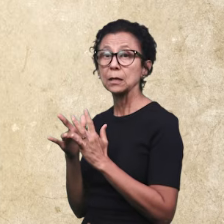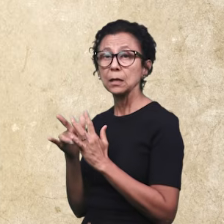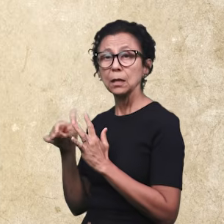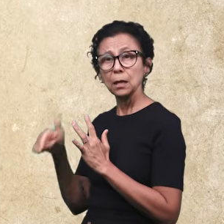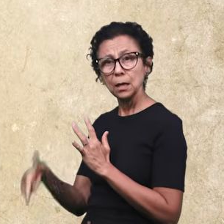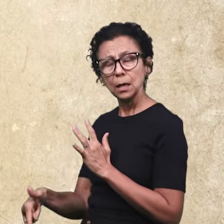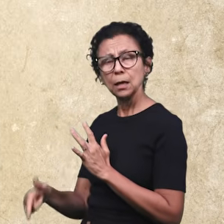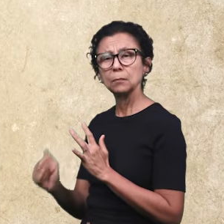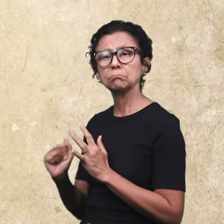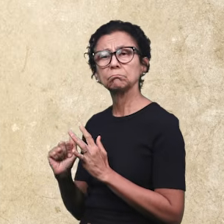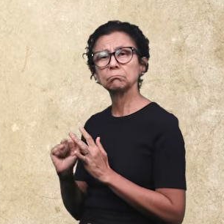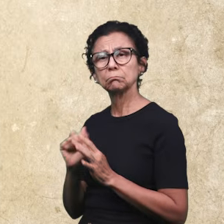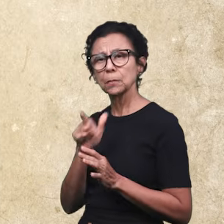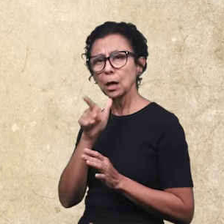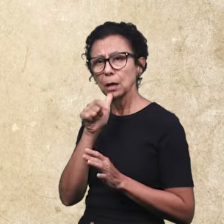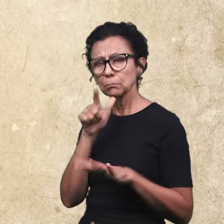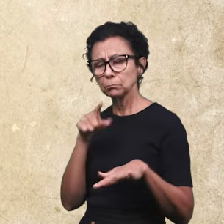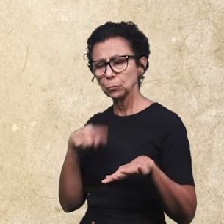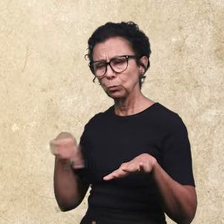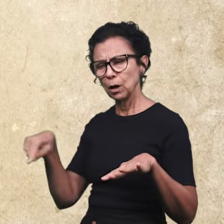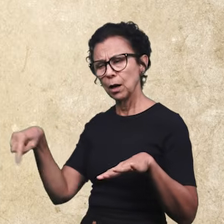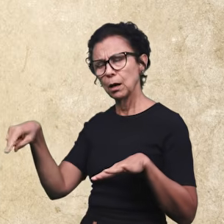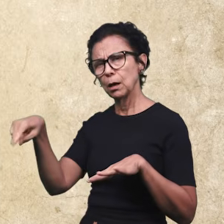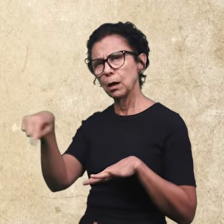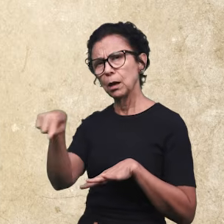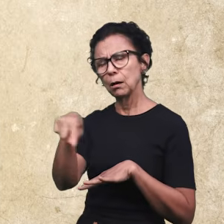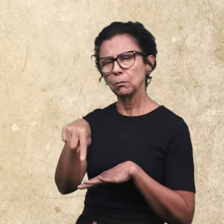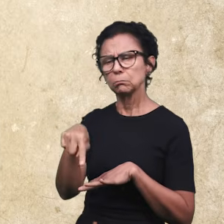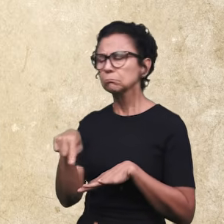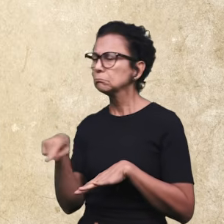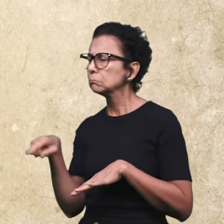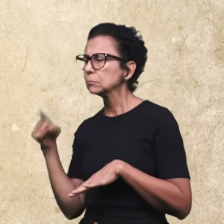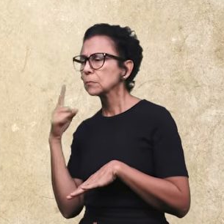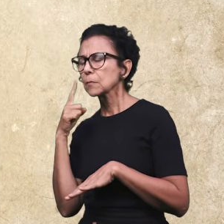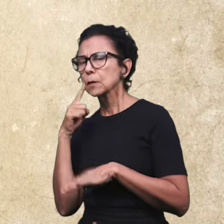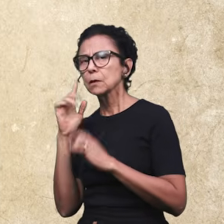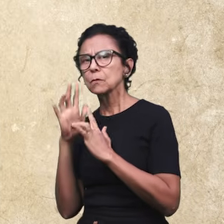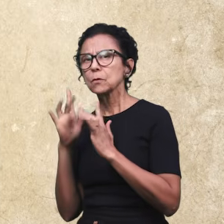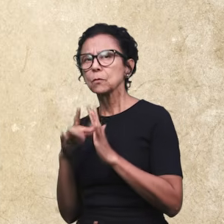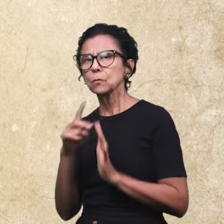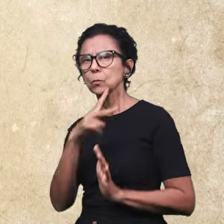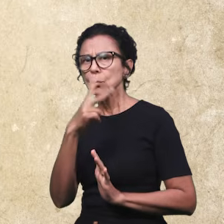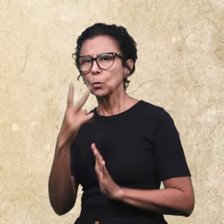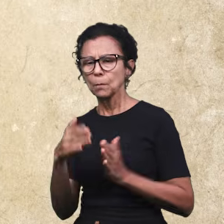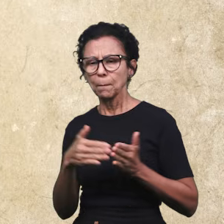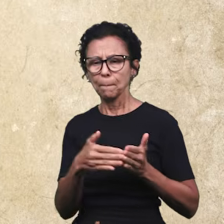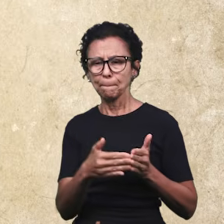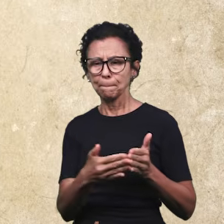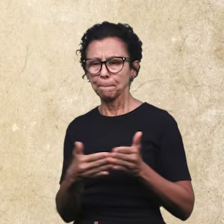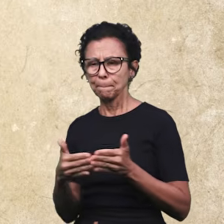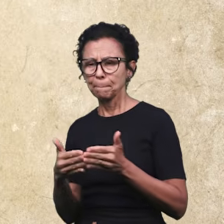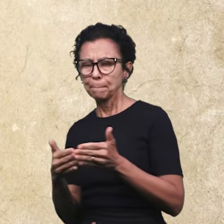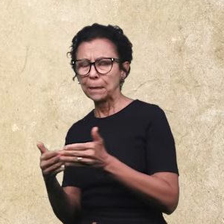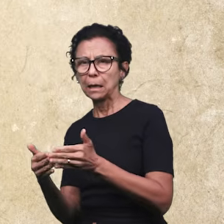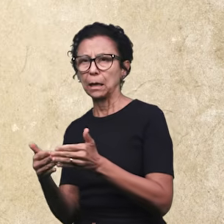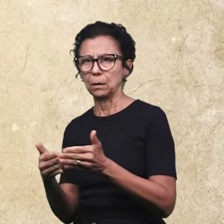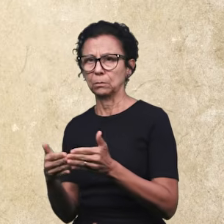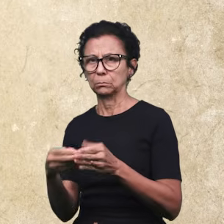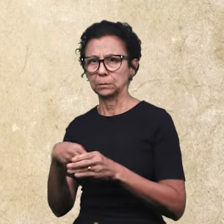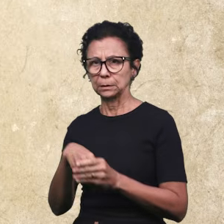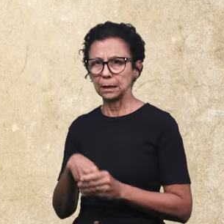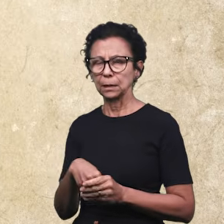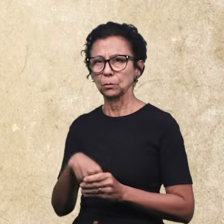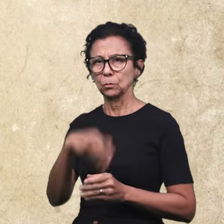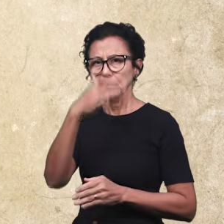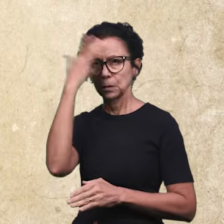ao lago de Genezaré, e viu estar 2 barcos junto à praia do lago, e os